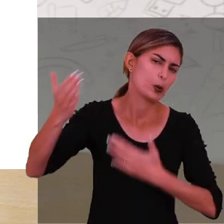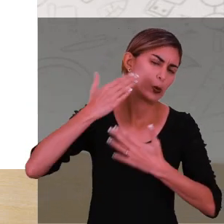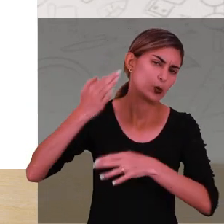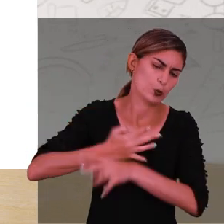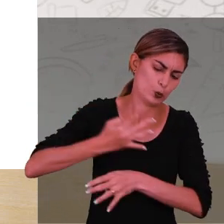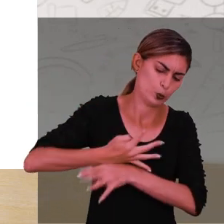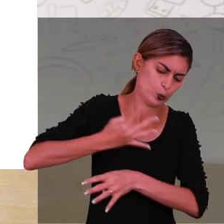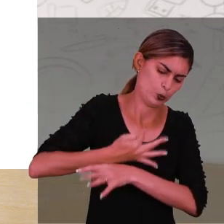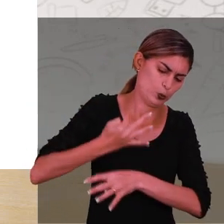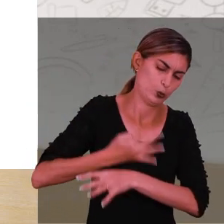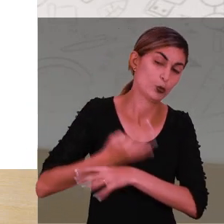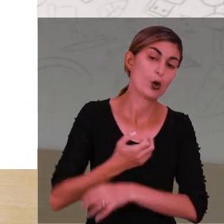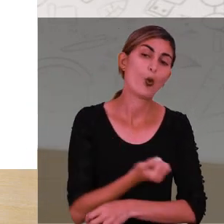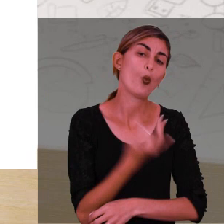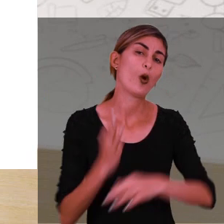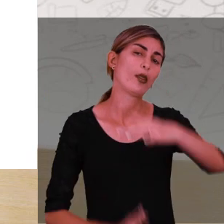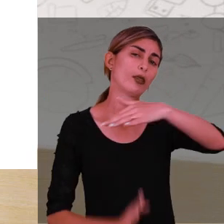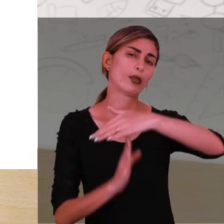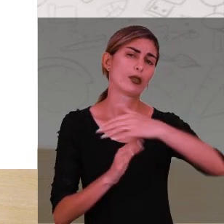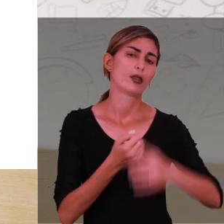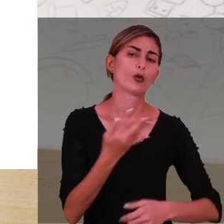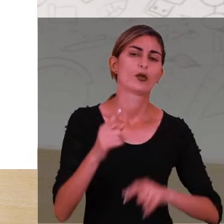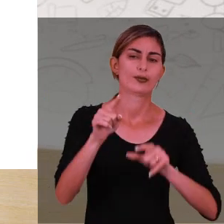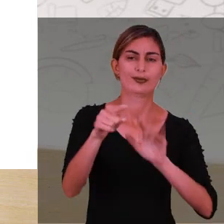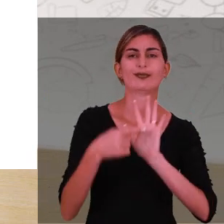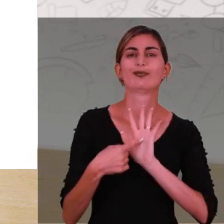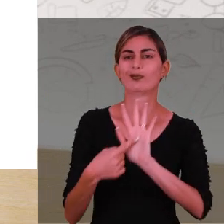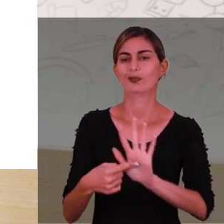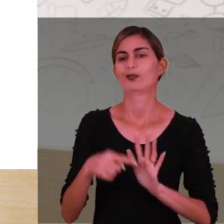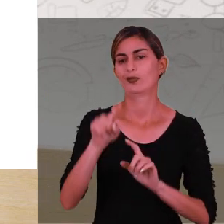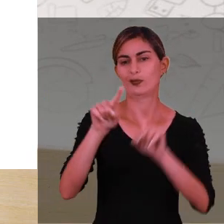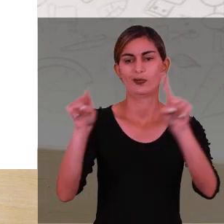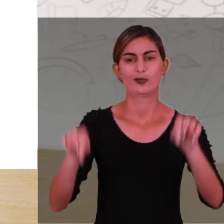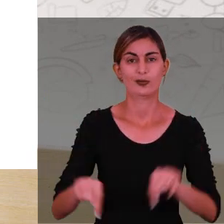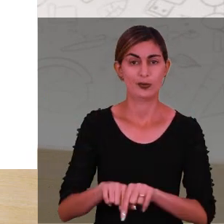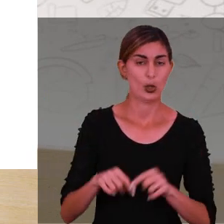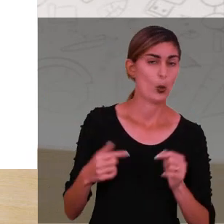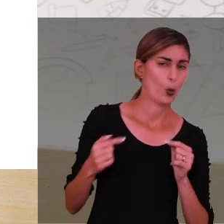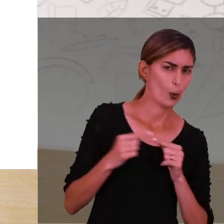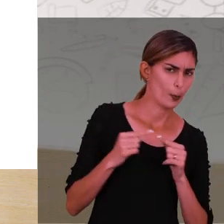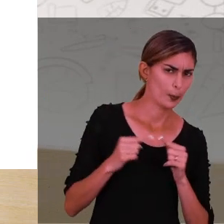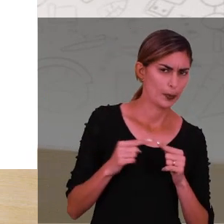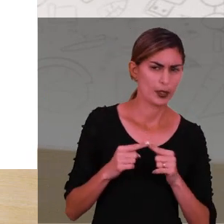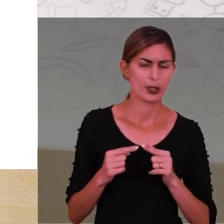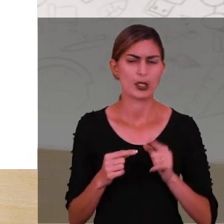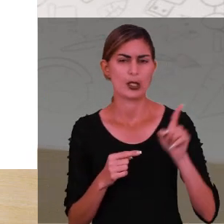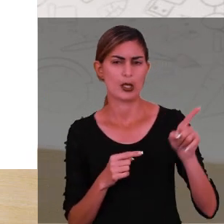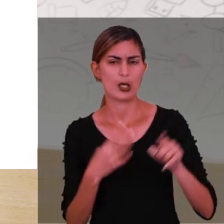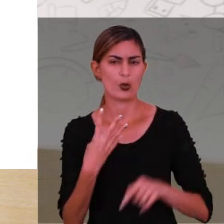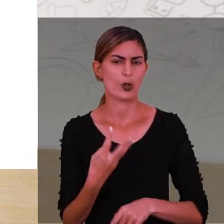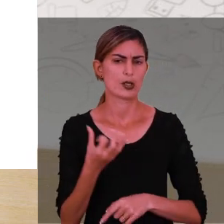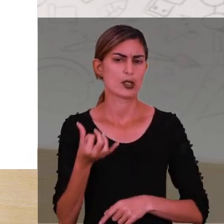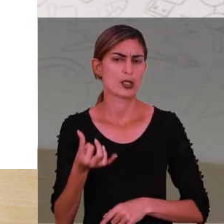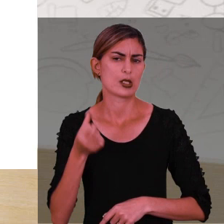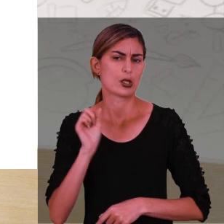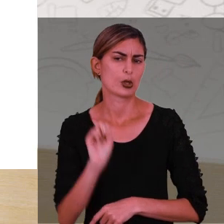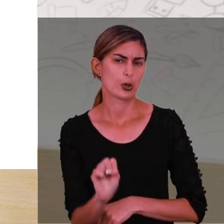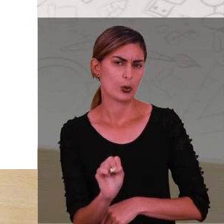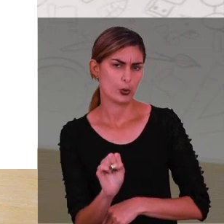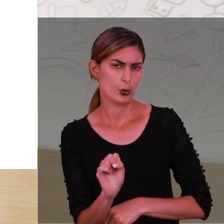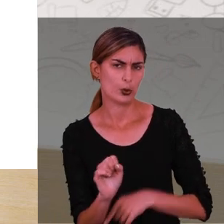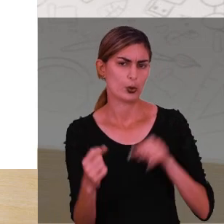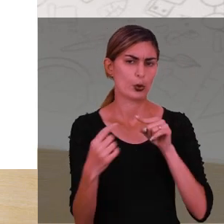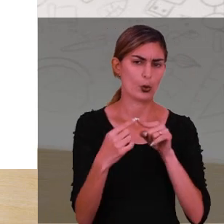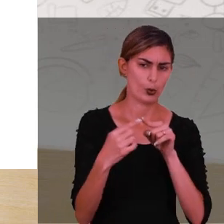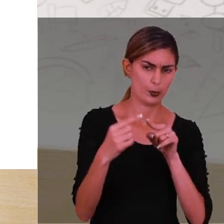e neles vamos verificar se ele se enquadra no metabolismo, que foi o valor de 468, conforme vocês